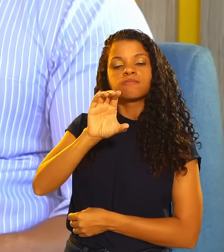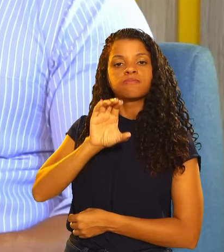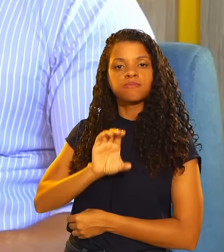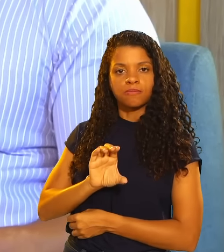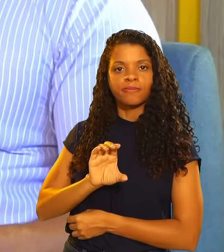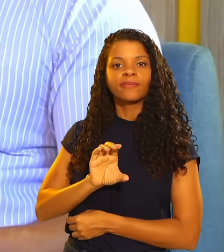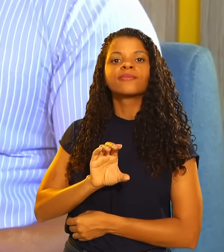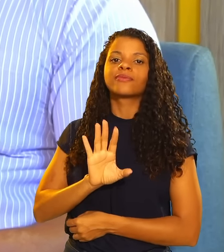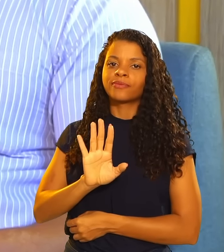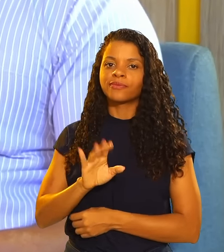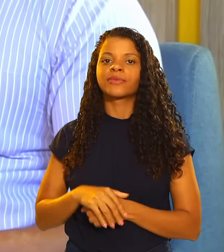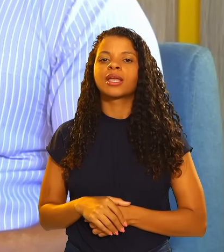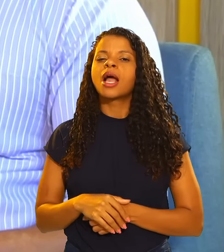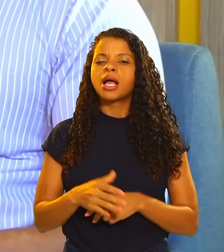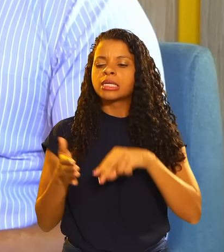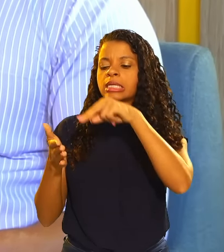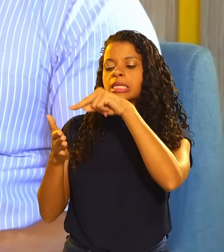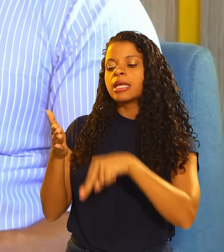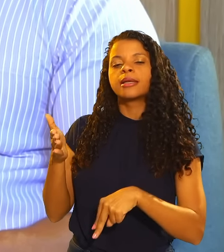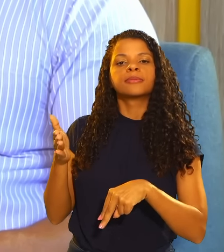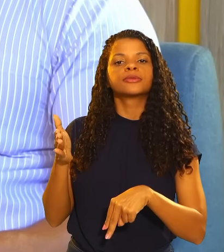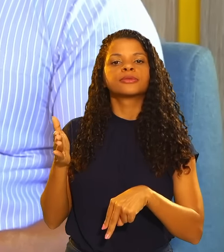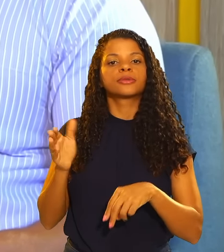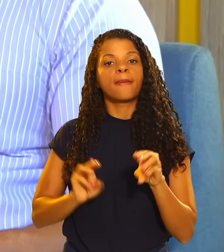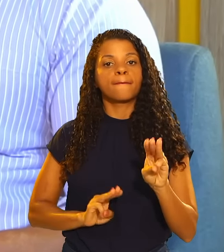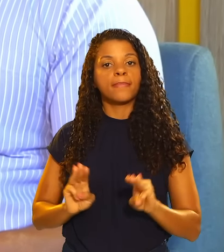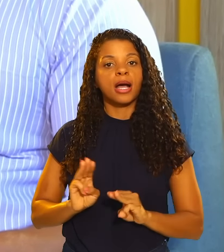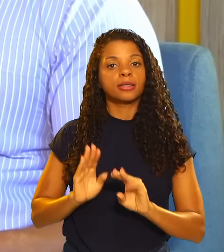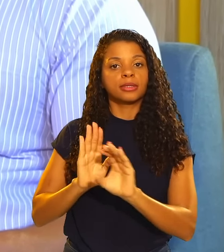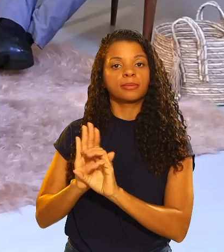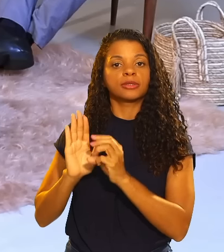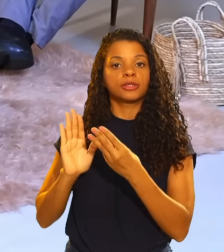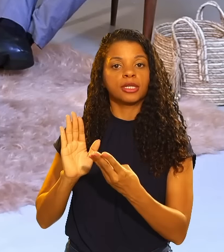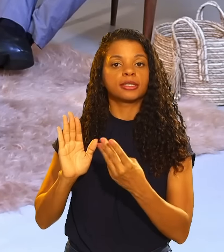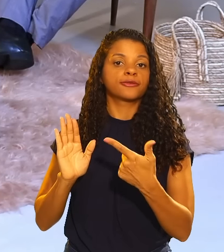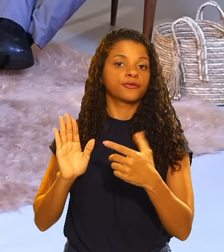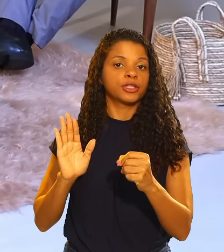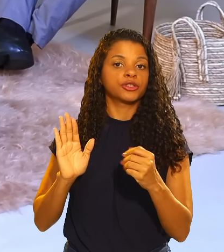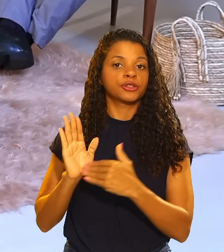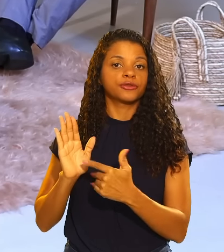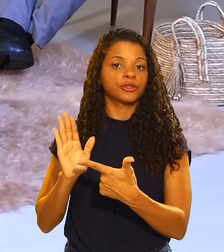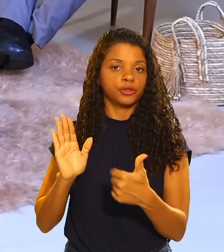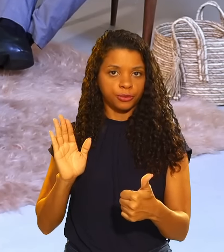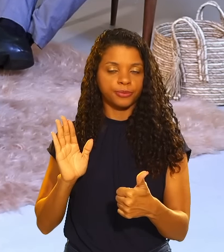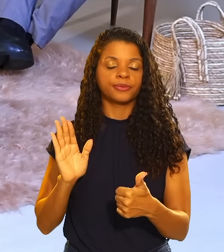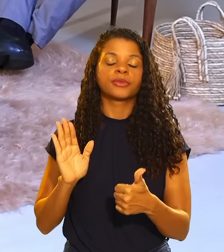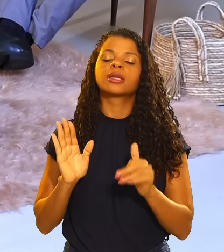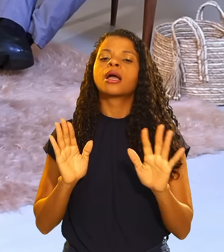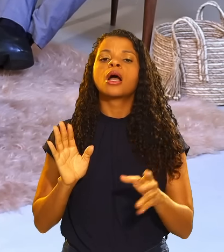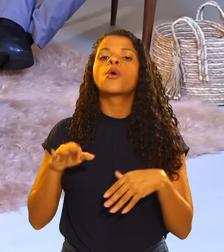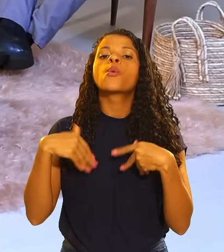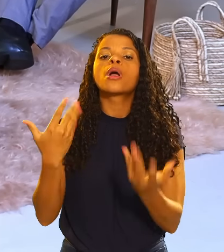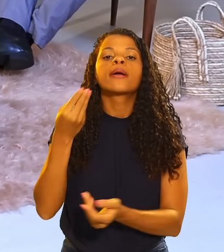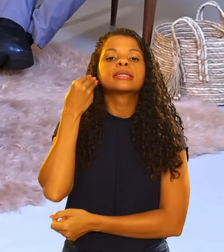semana Marcos 3, versículo 20 e 21, e eu te pergunto, que experiência levou a família de Jesus a